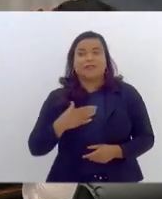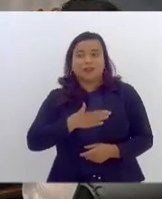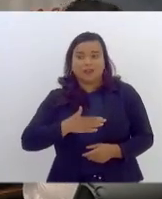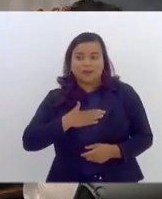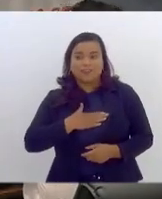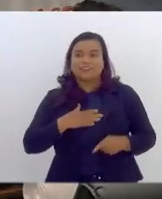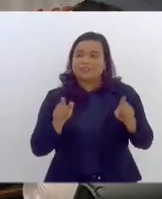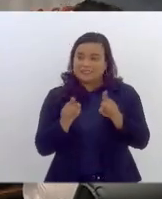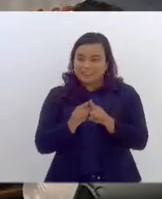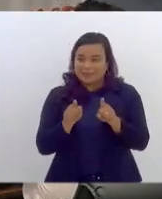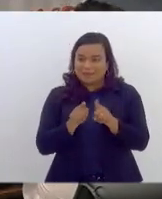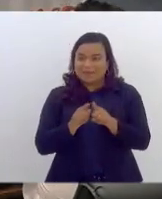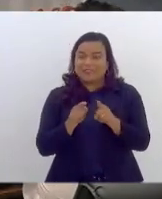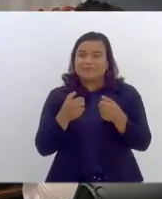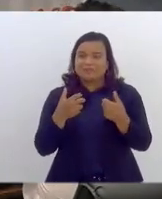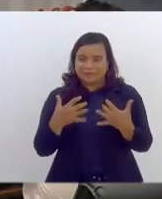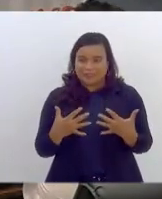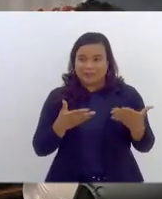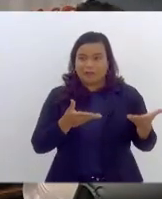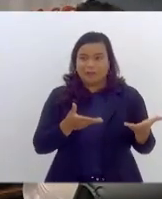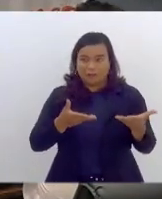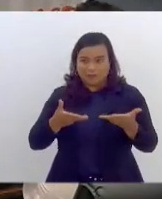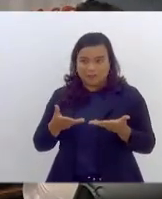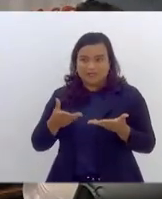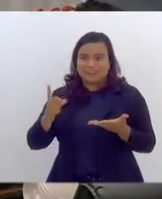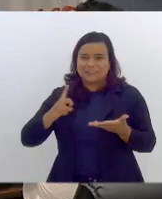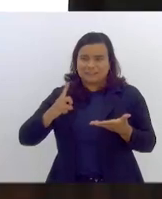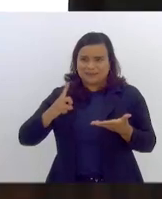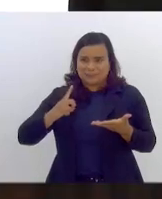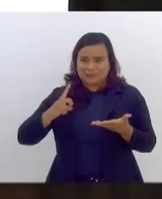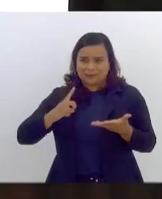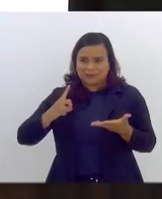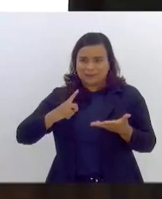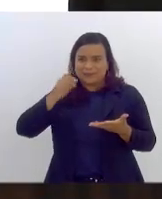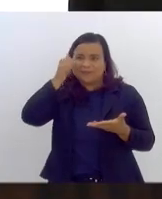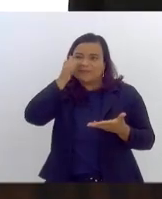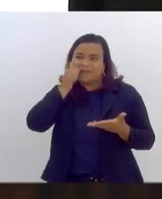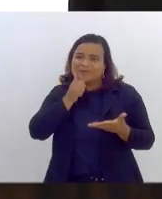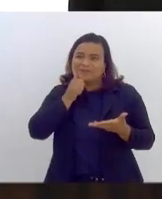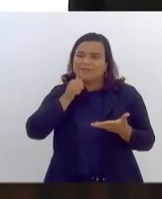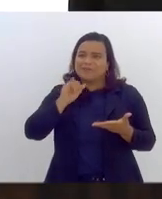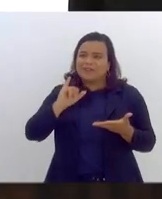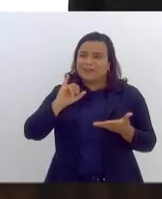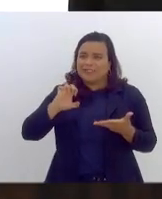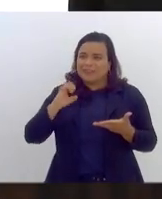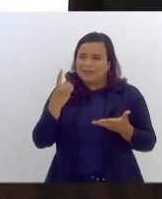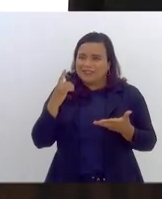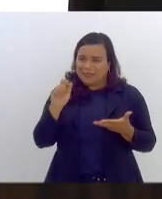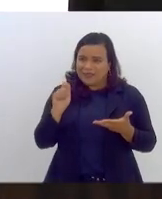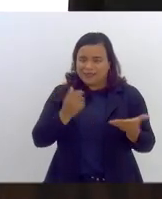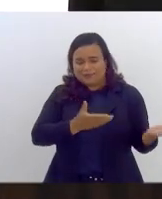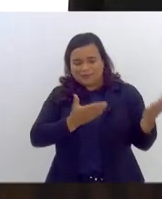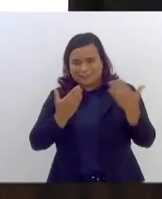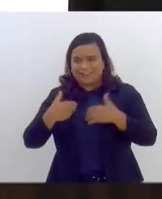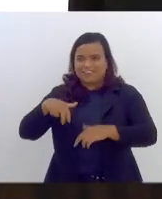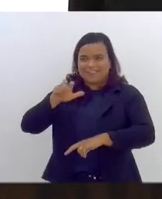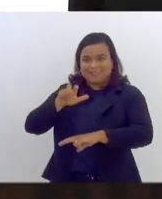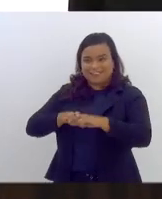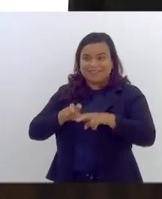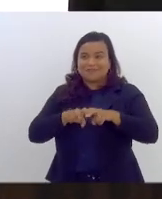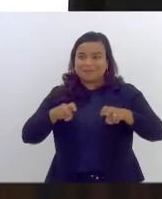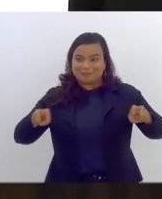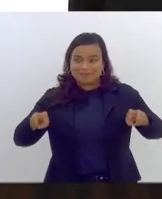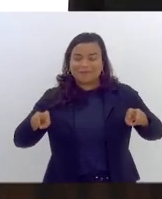gostaria de fazer um convite à senhora Ieda para vir compor a mesa conosco